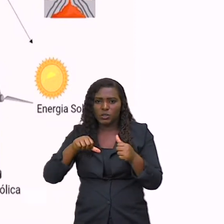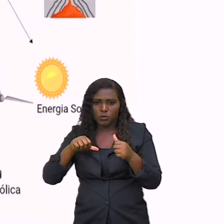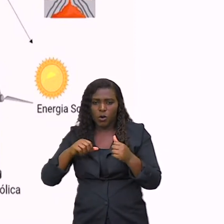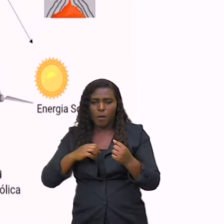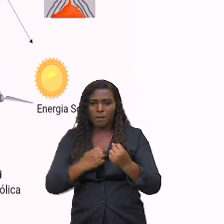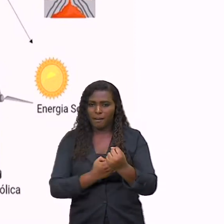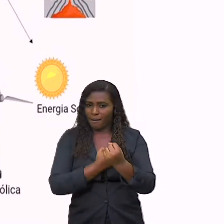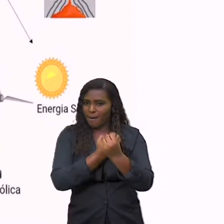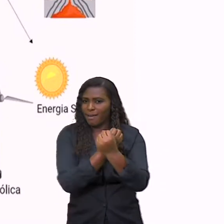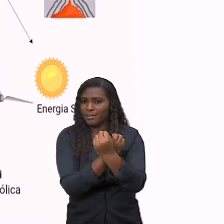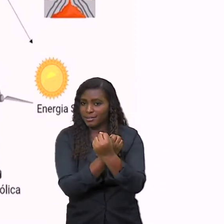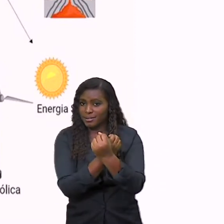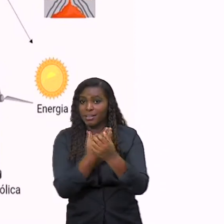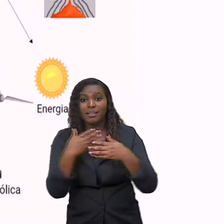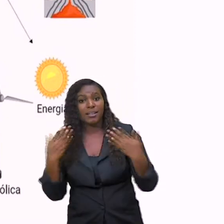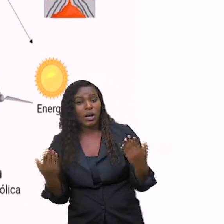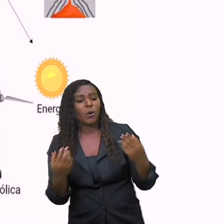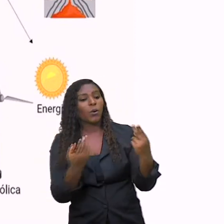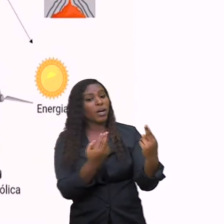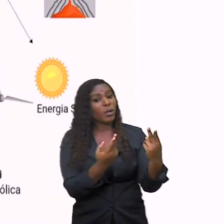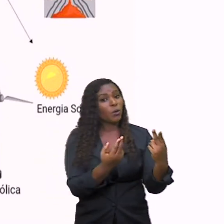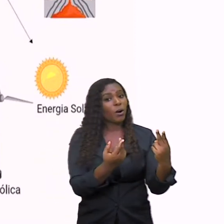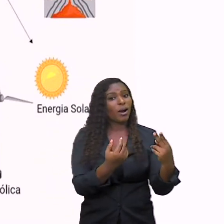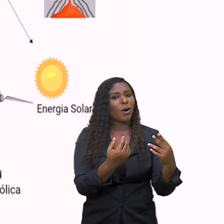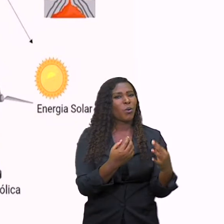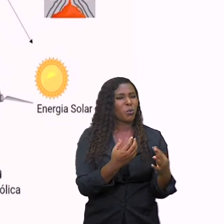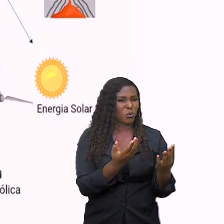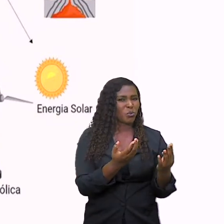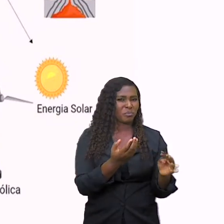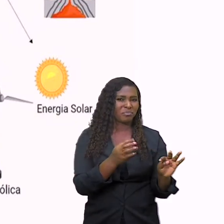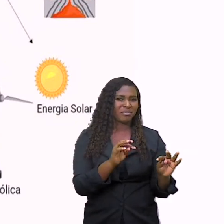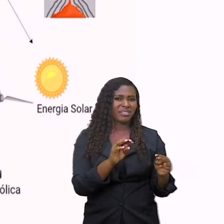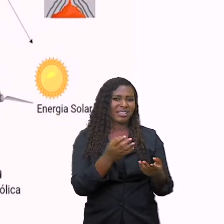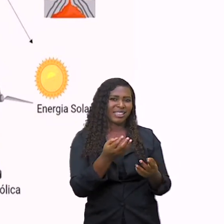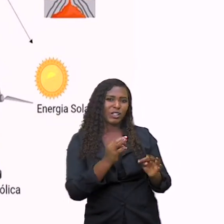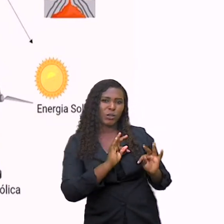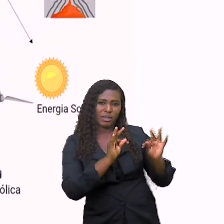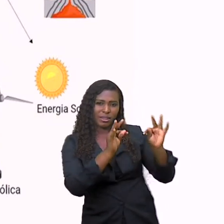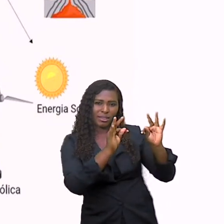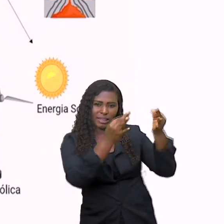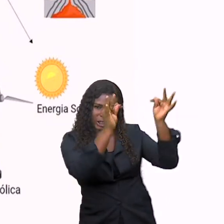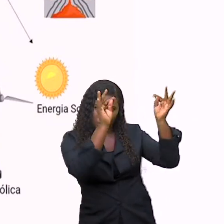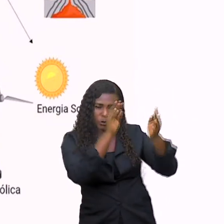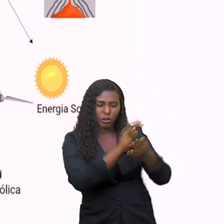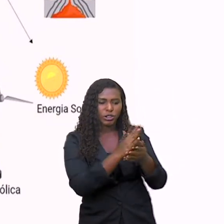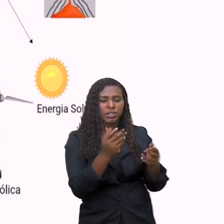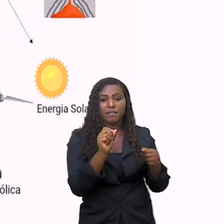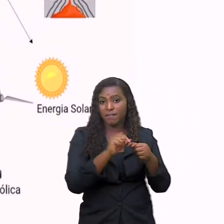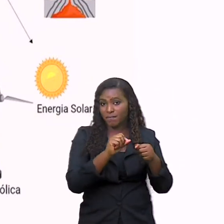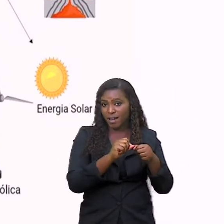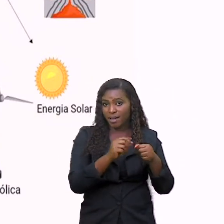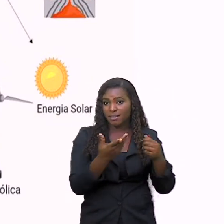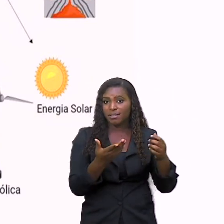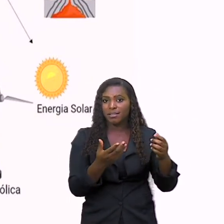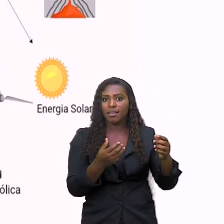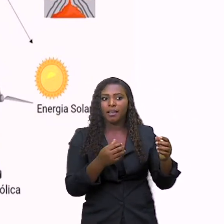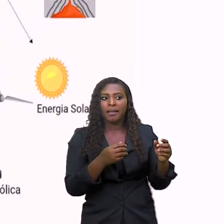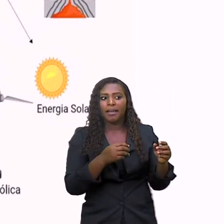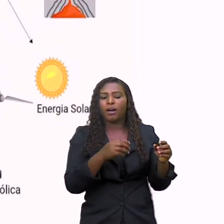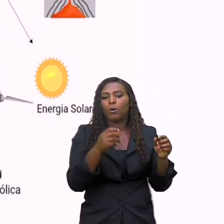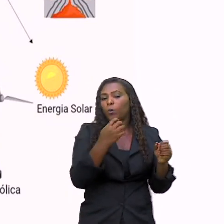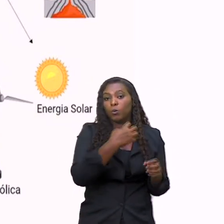dessa transformação de energia térmica em eletricidade. Confira quais são os meios